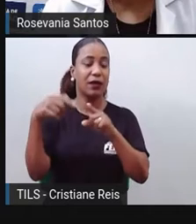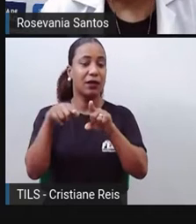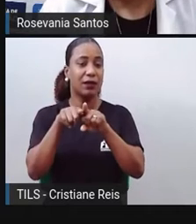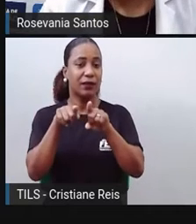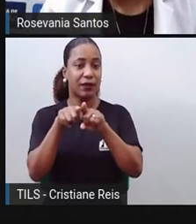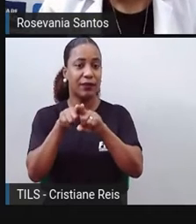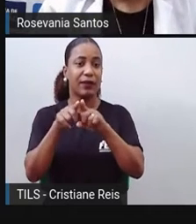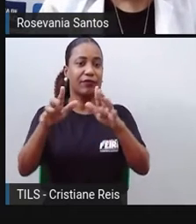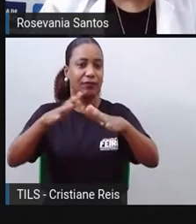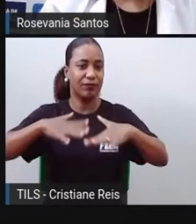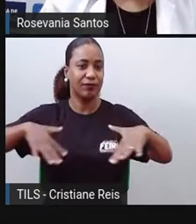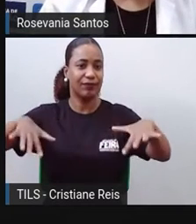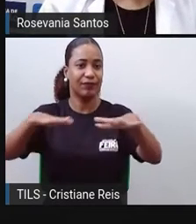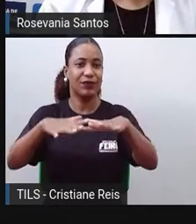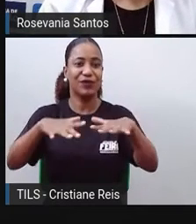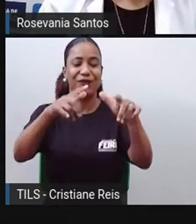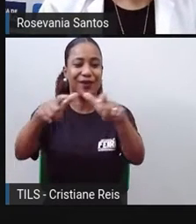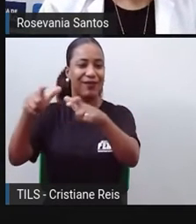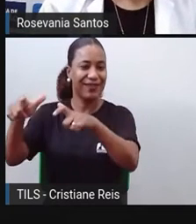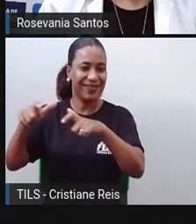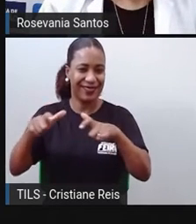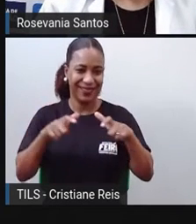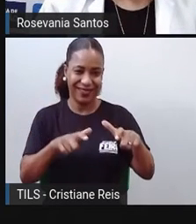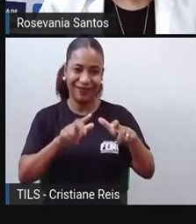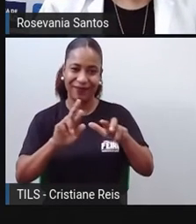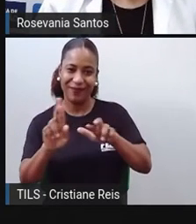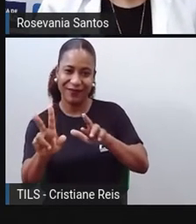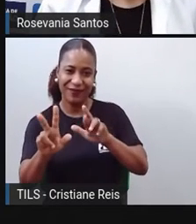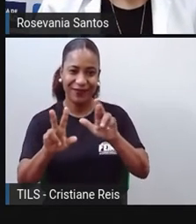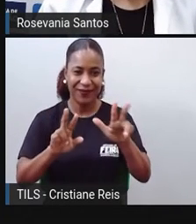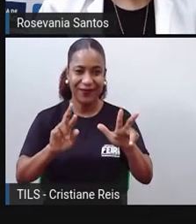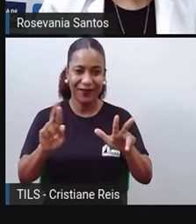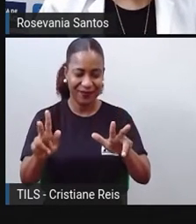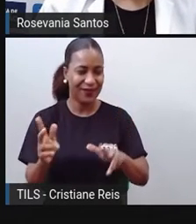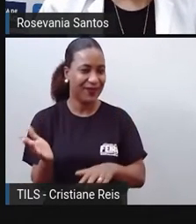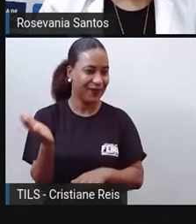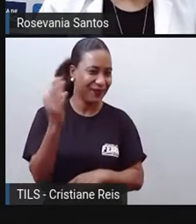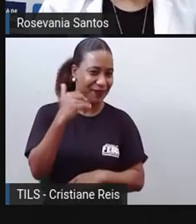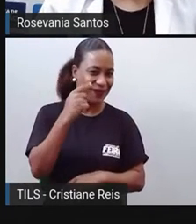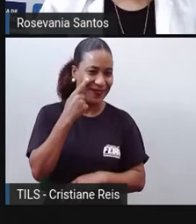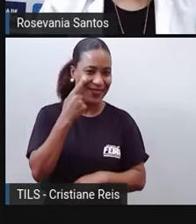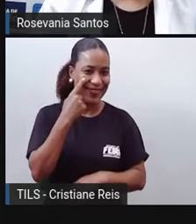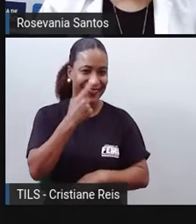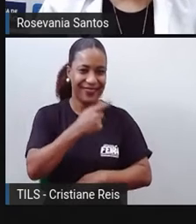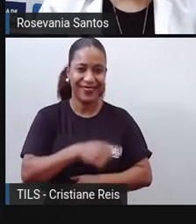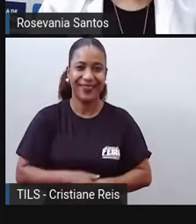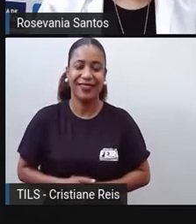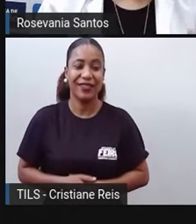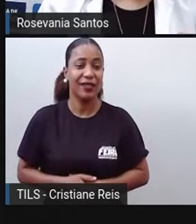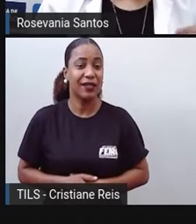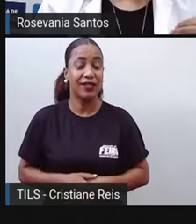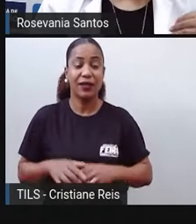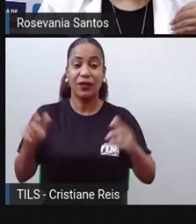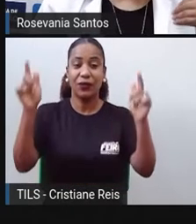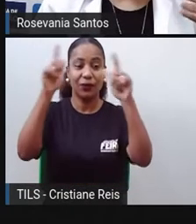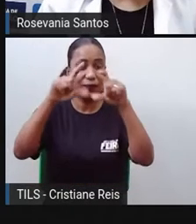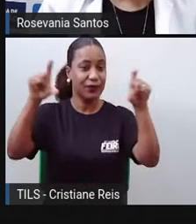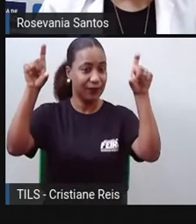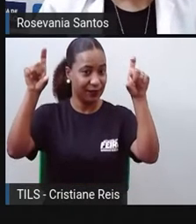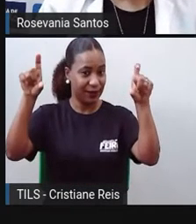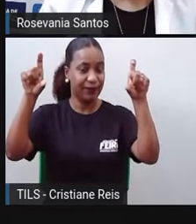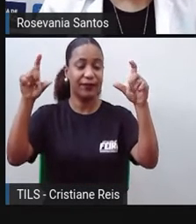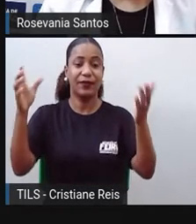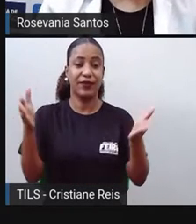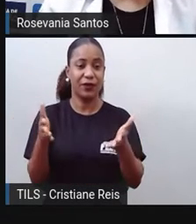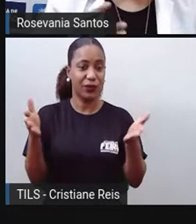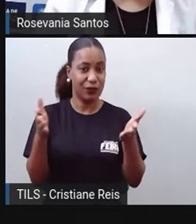ambientação totalmente diferente, né? Então, vamos lá? Então, esse tema, né, da aula de hoje, ele vai